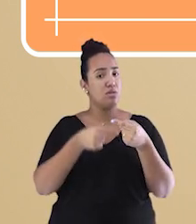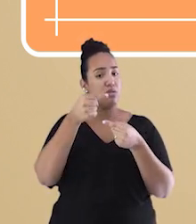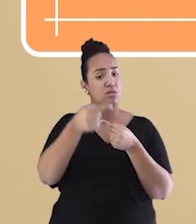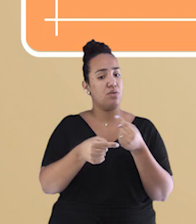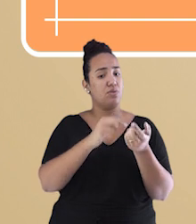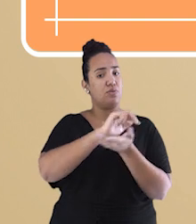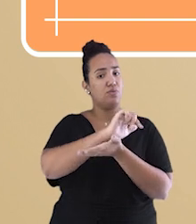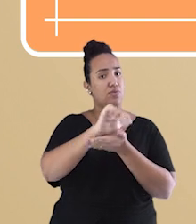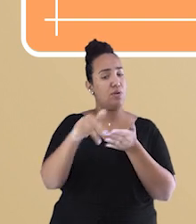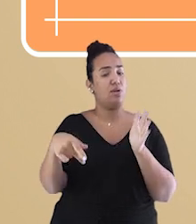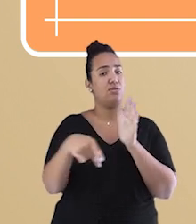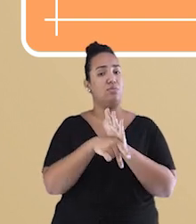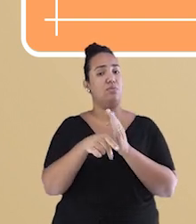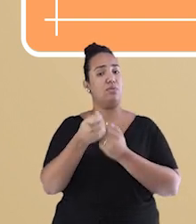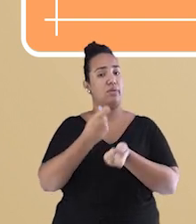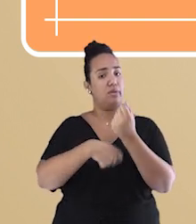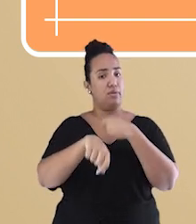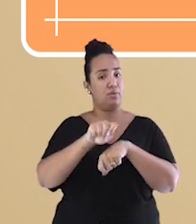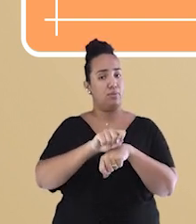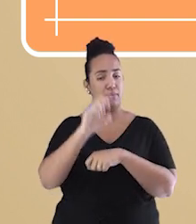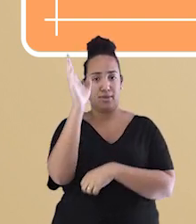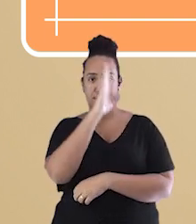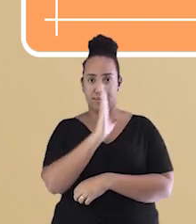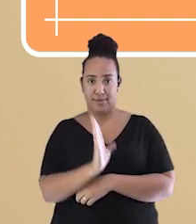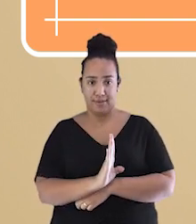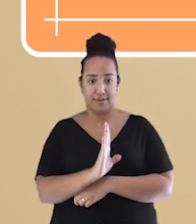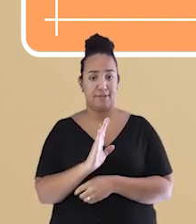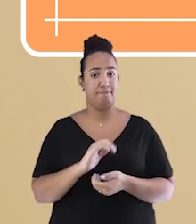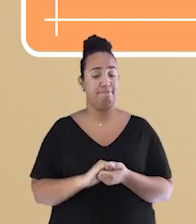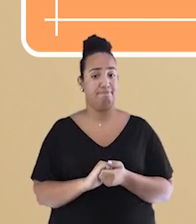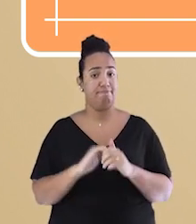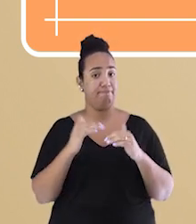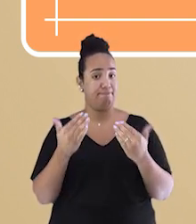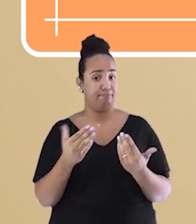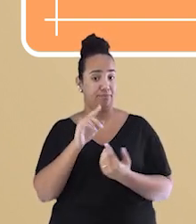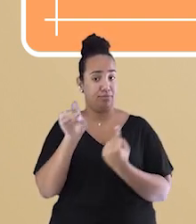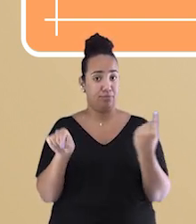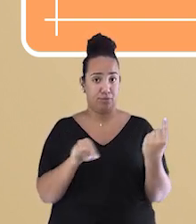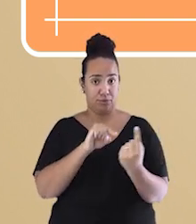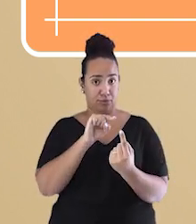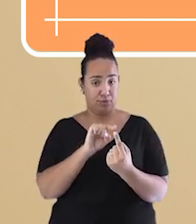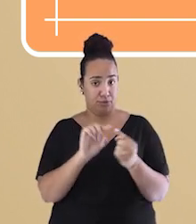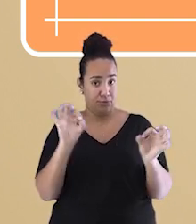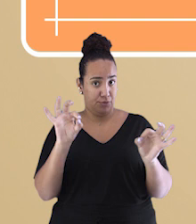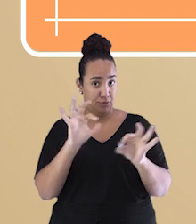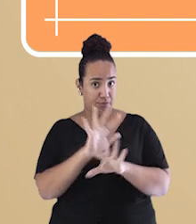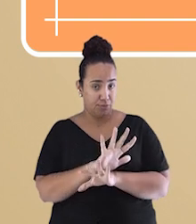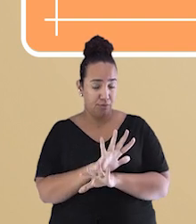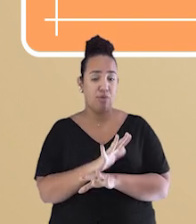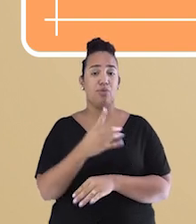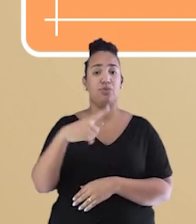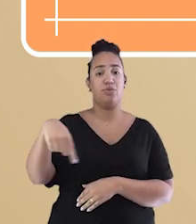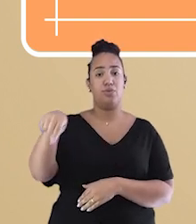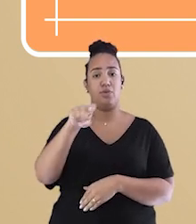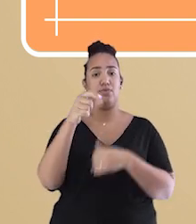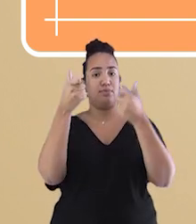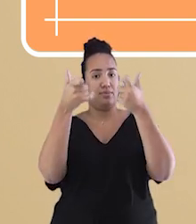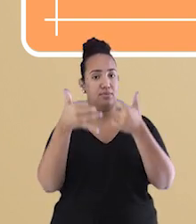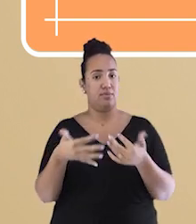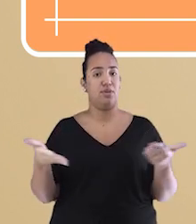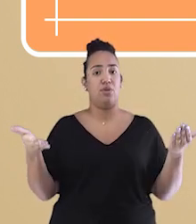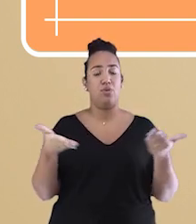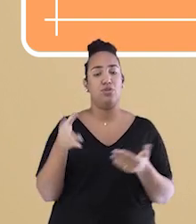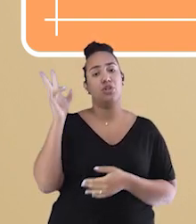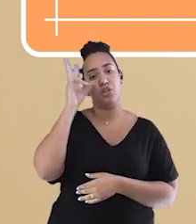que dominaram a economia brasileira. Para cumprir esse objetivo, vamos falar sobre a história da agricultura